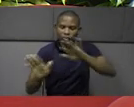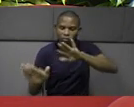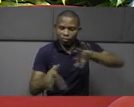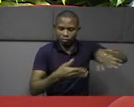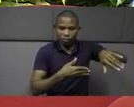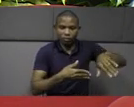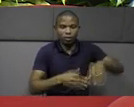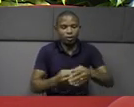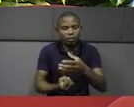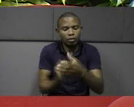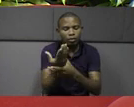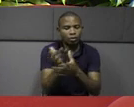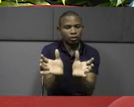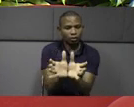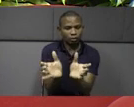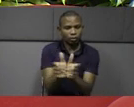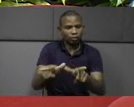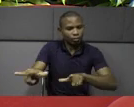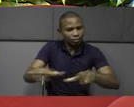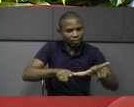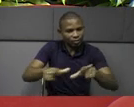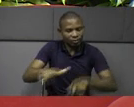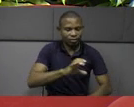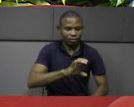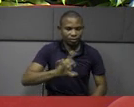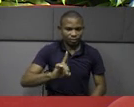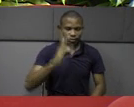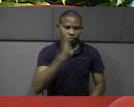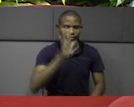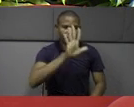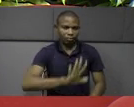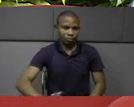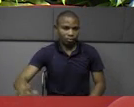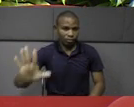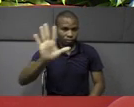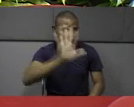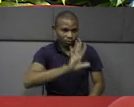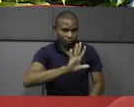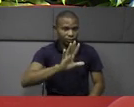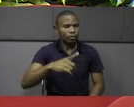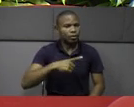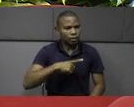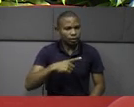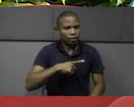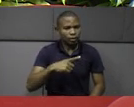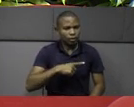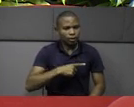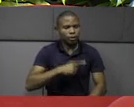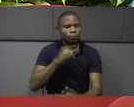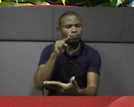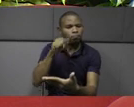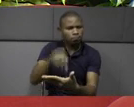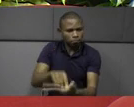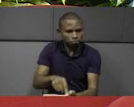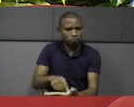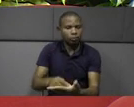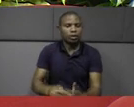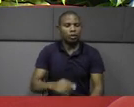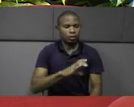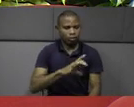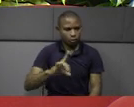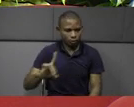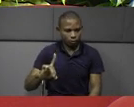coordenação nacional é é tenho aí uma tarefa de coordenar o setor que é gênero